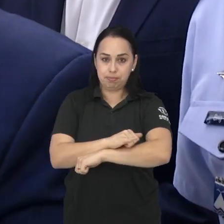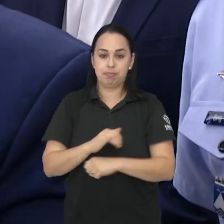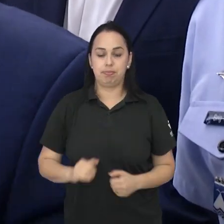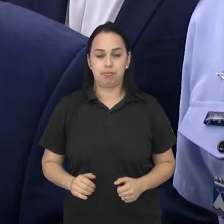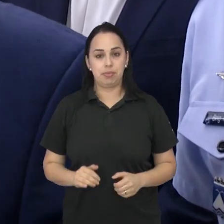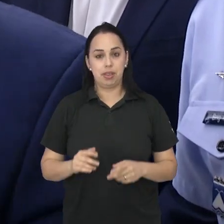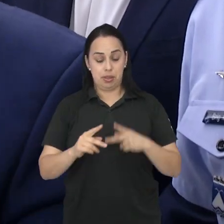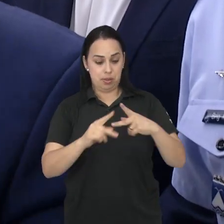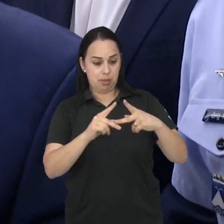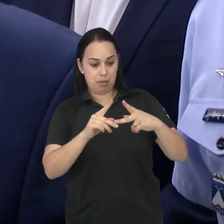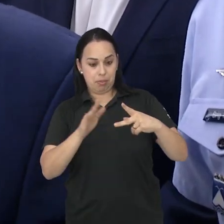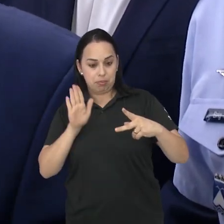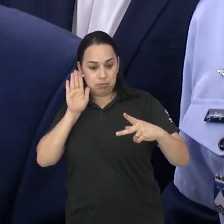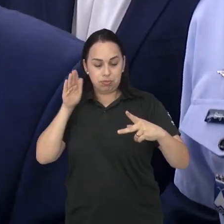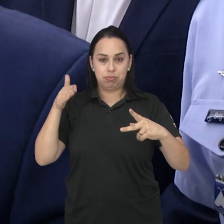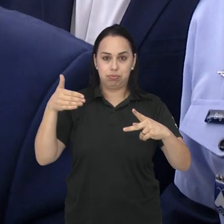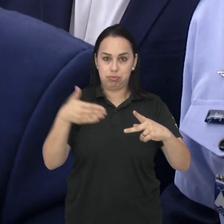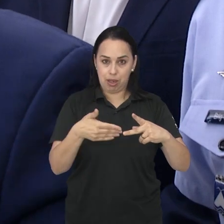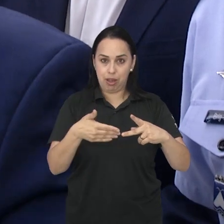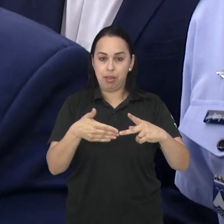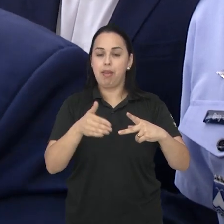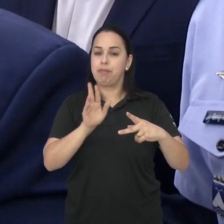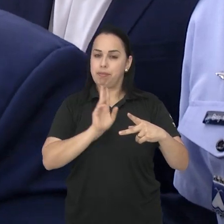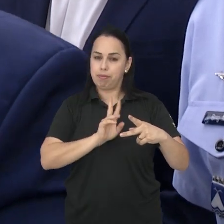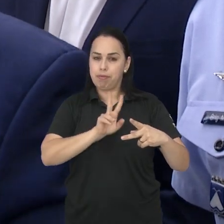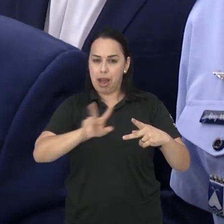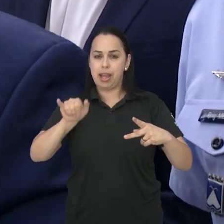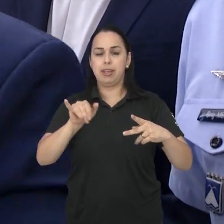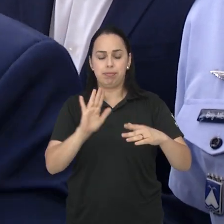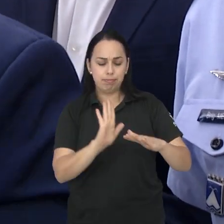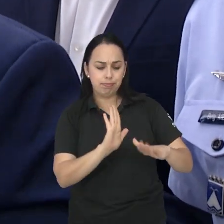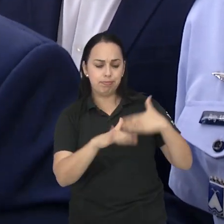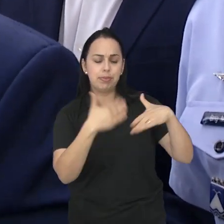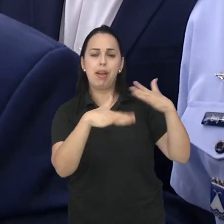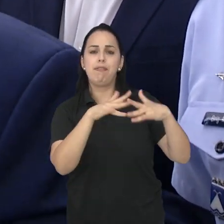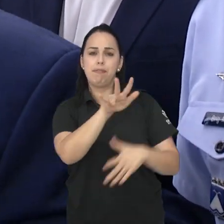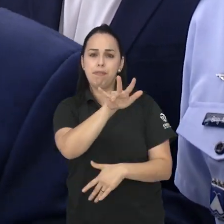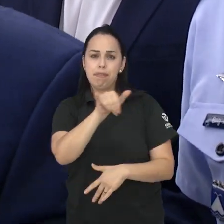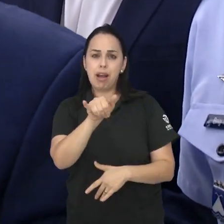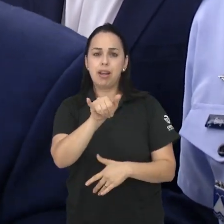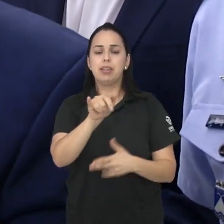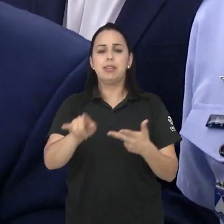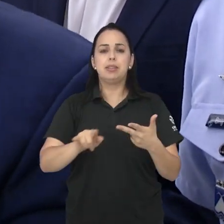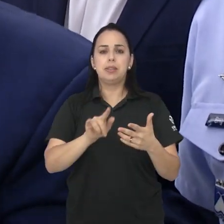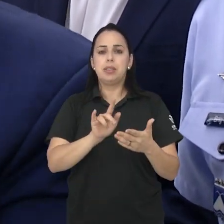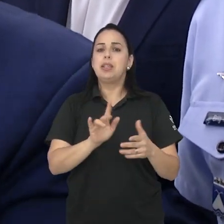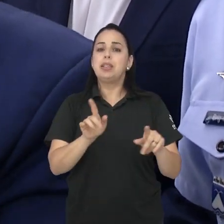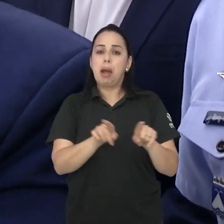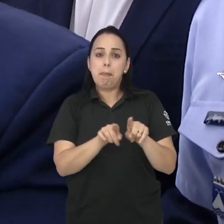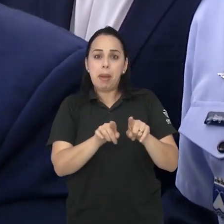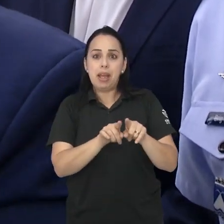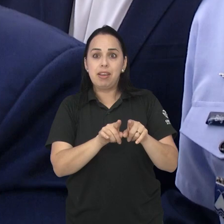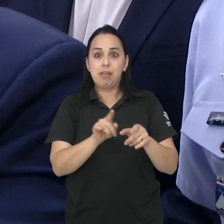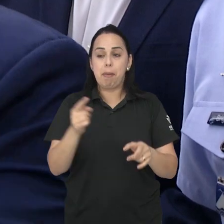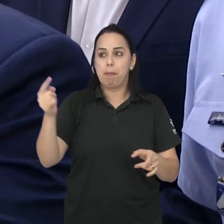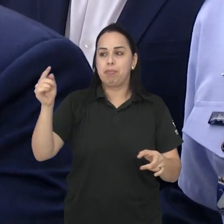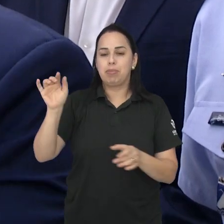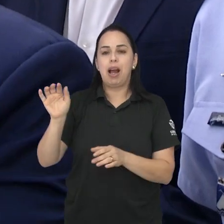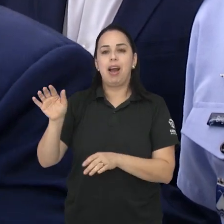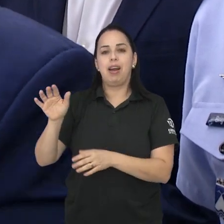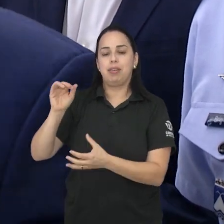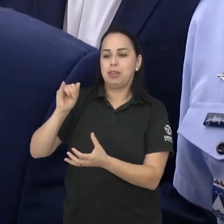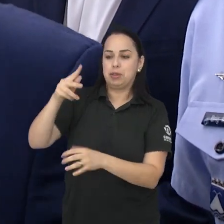Campos continua sendo essa grande referência, vai ser cada vez mais, vai se destacar cada vez mais, vai ter um protagonismo,